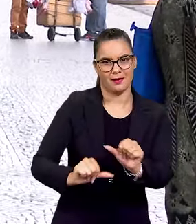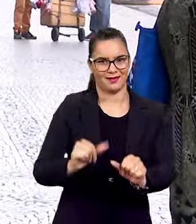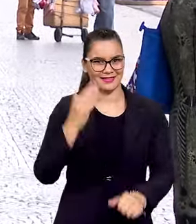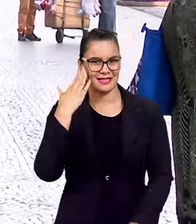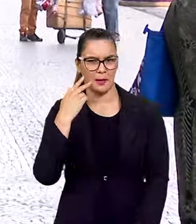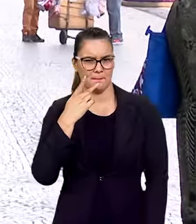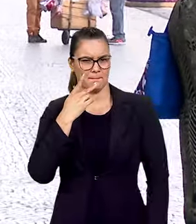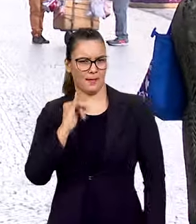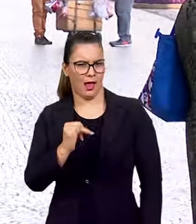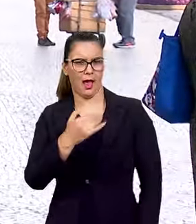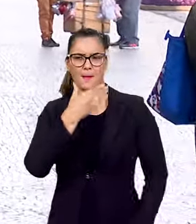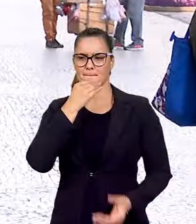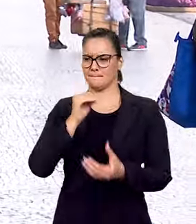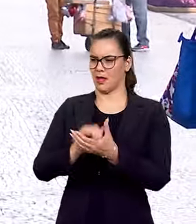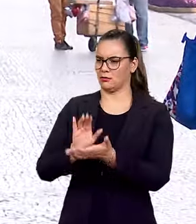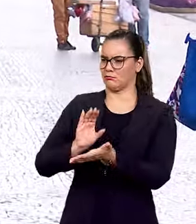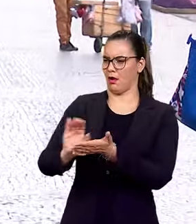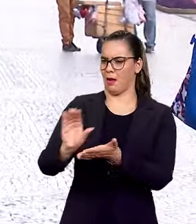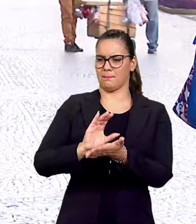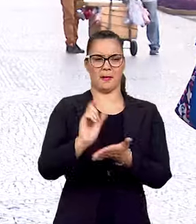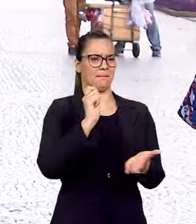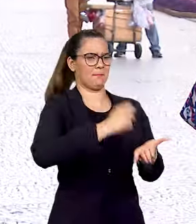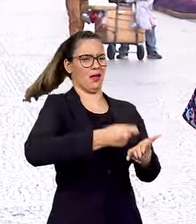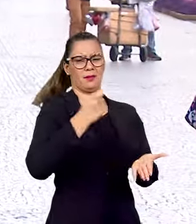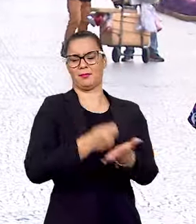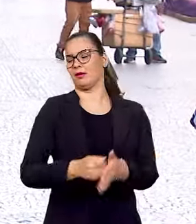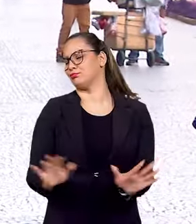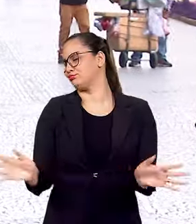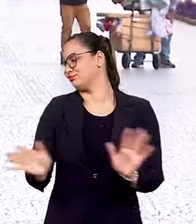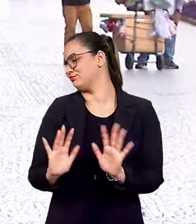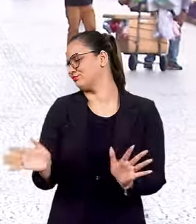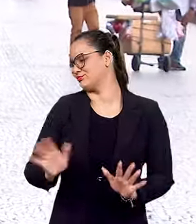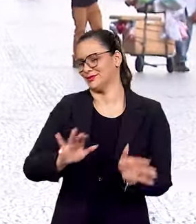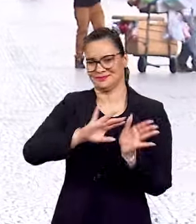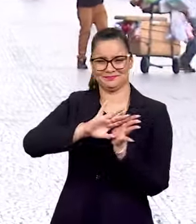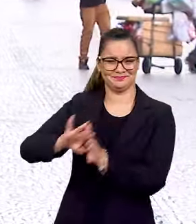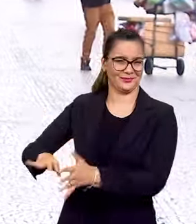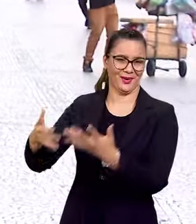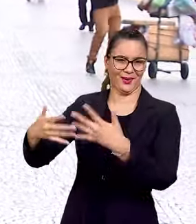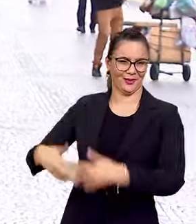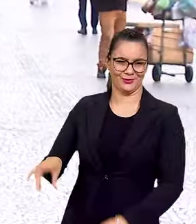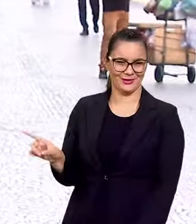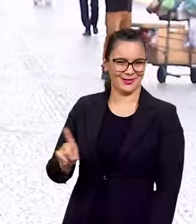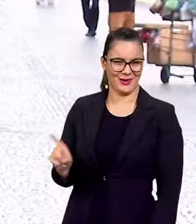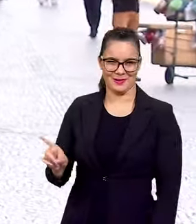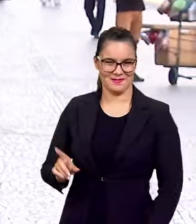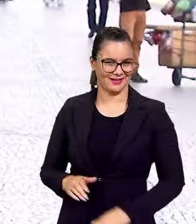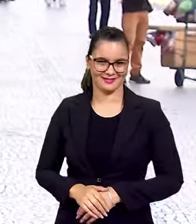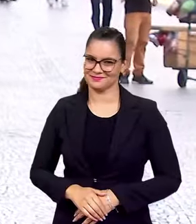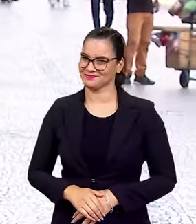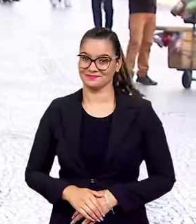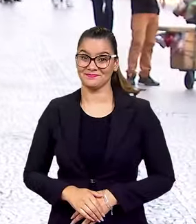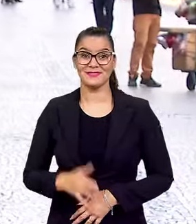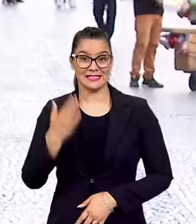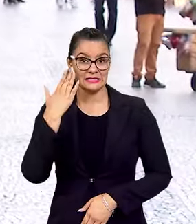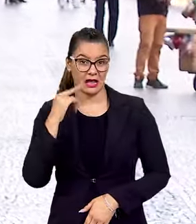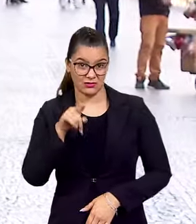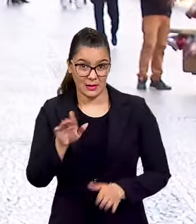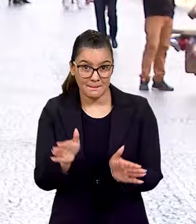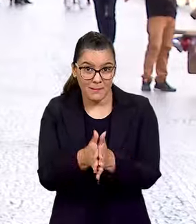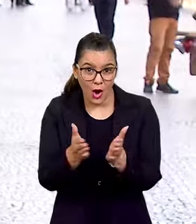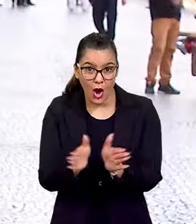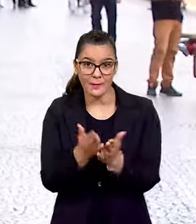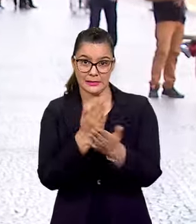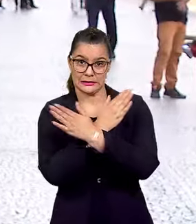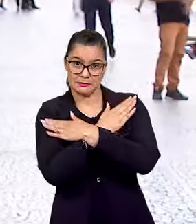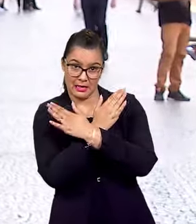mudar? Sabe o pai, o marido provedor, o que pagava todas as contas? E faz tempo que isso não funciona mais para muitos homens.